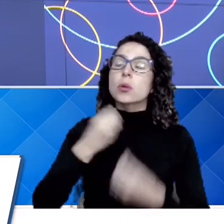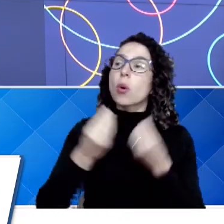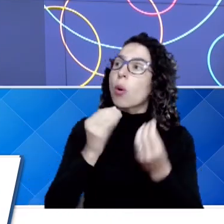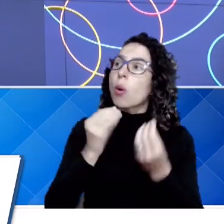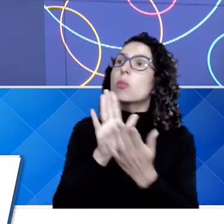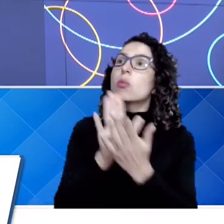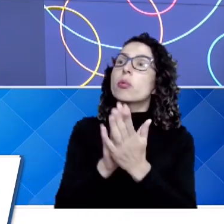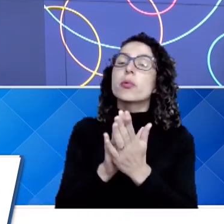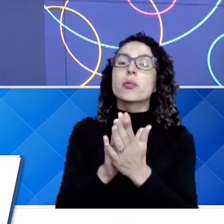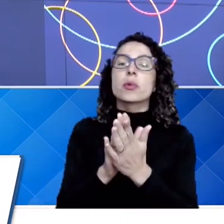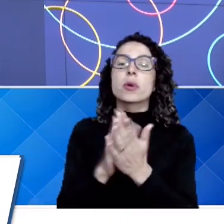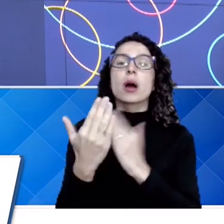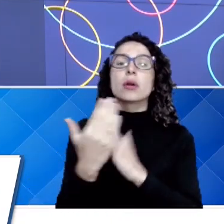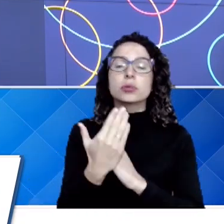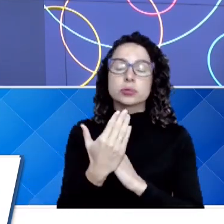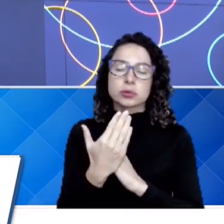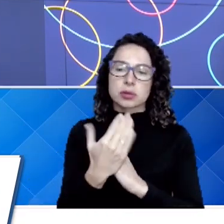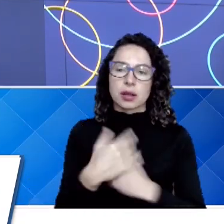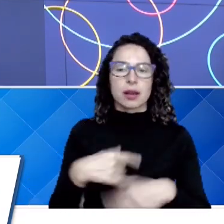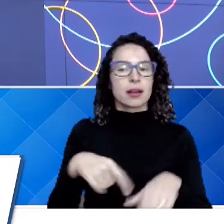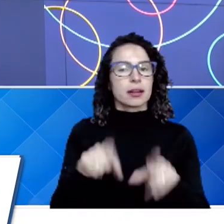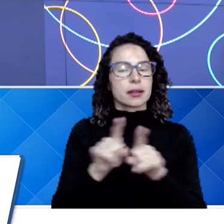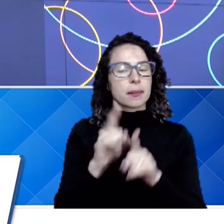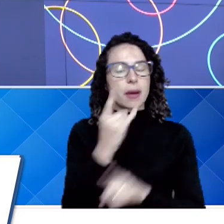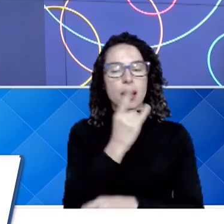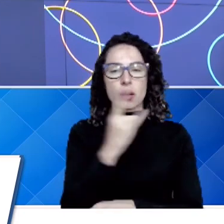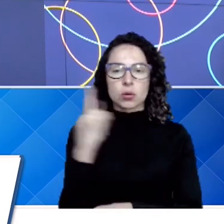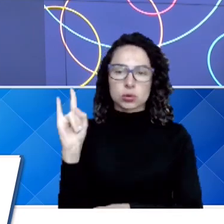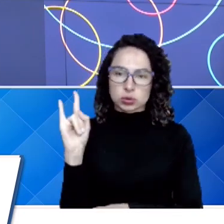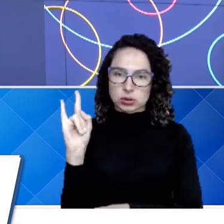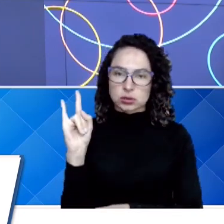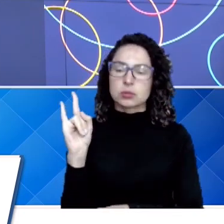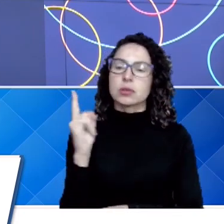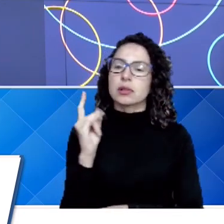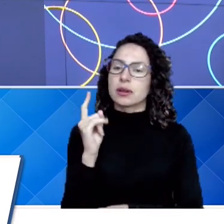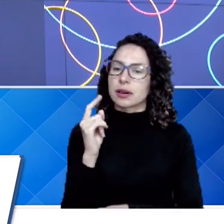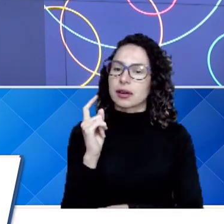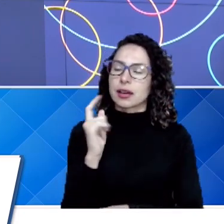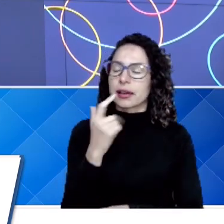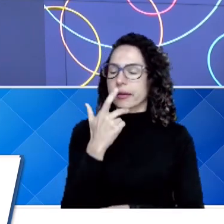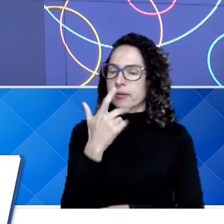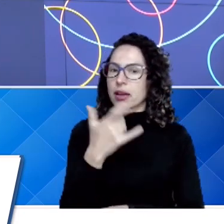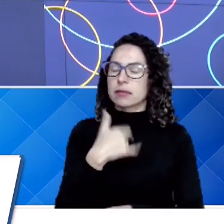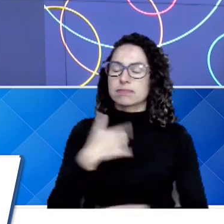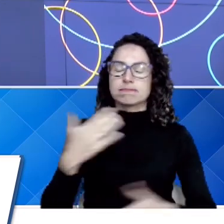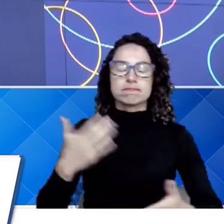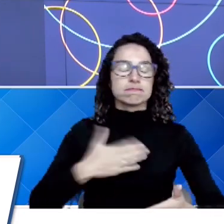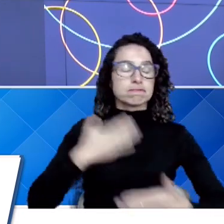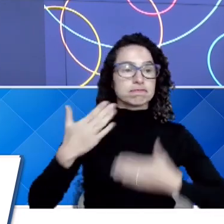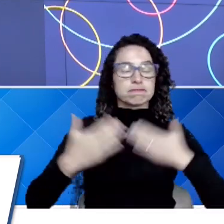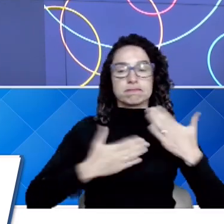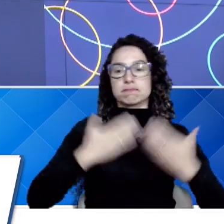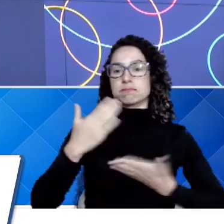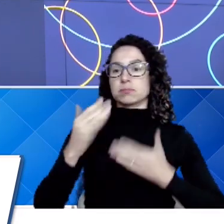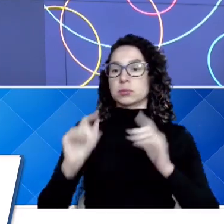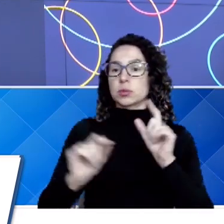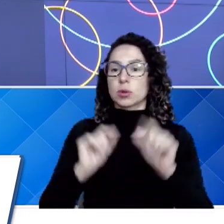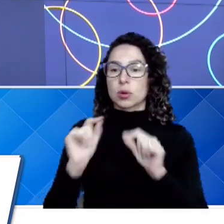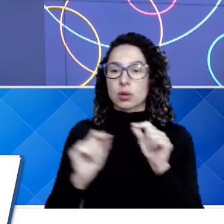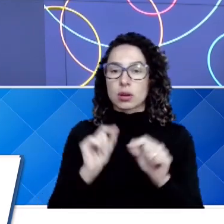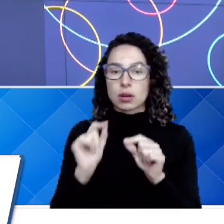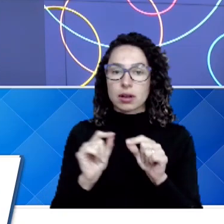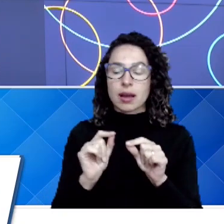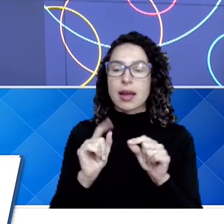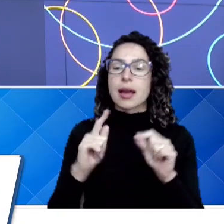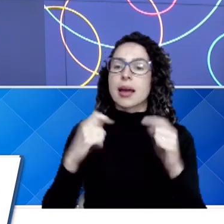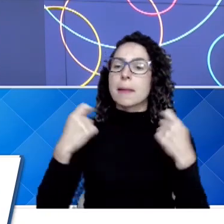direitos. E, por último, e eu digo para vocês o que me assustou muito, é a